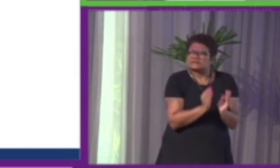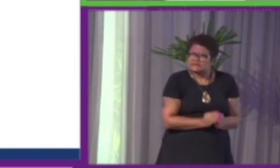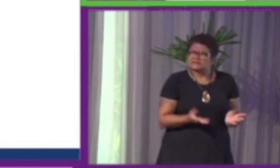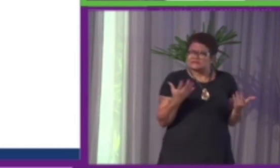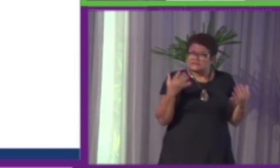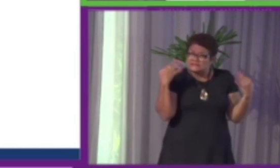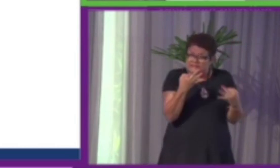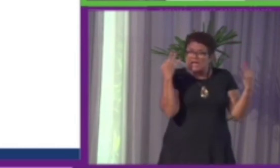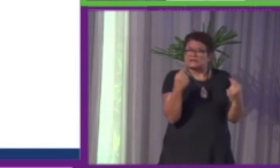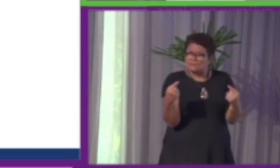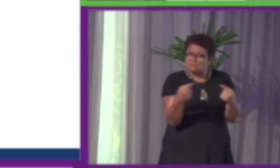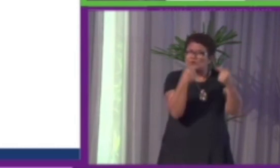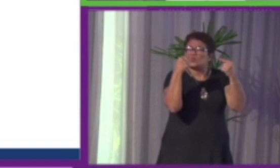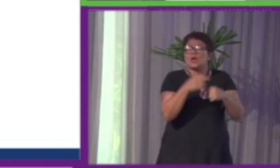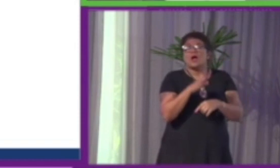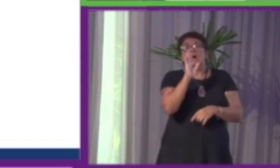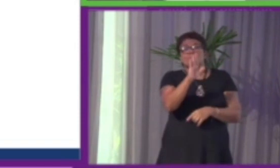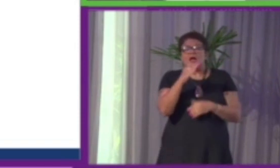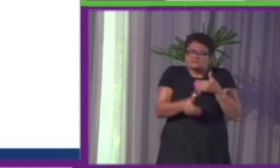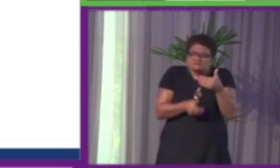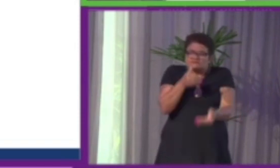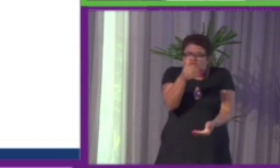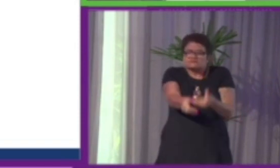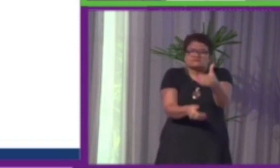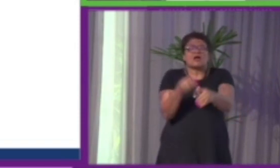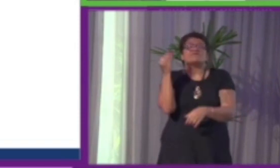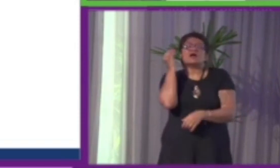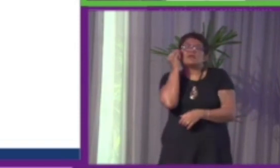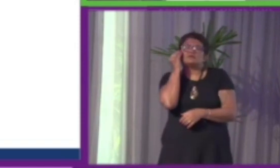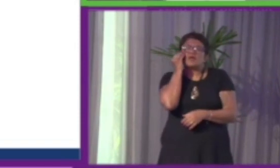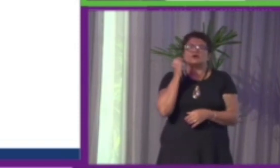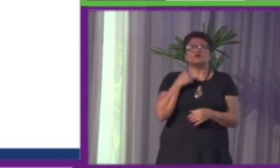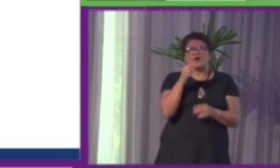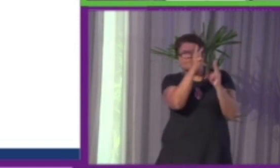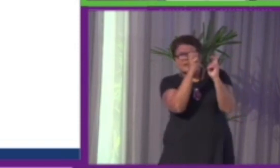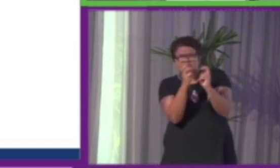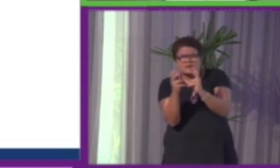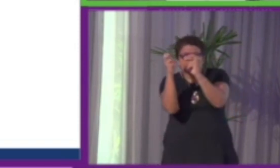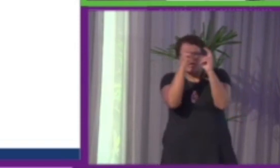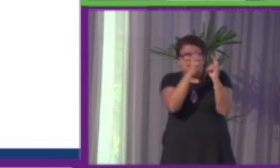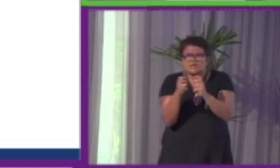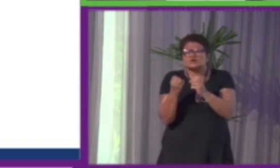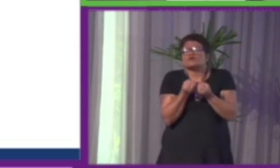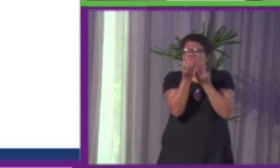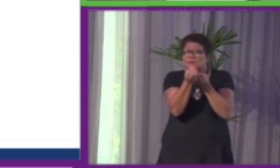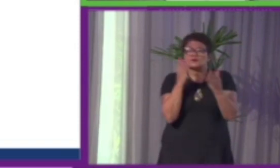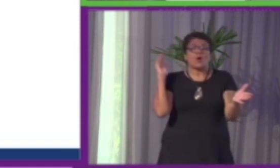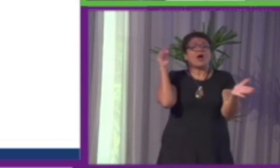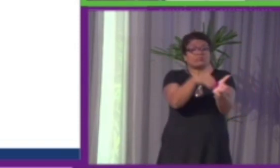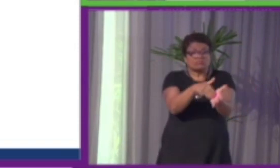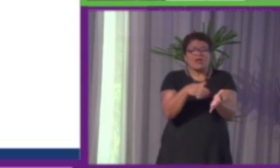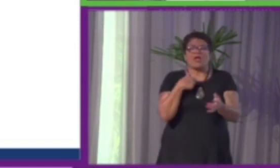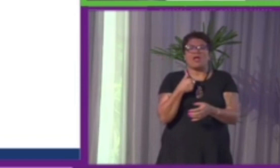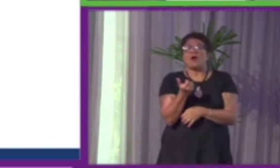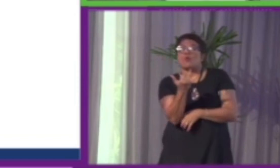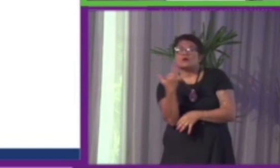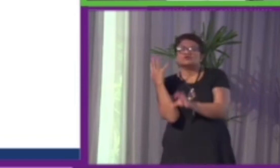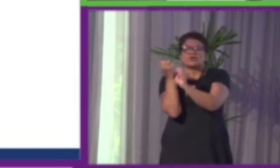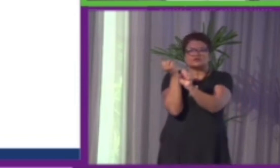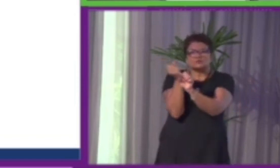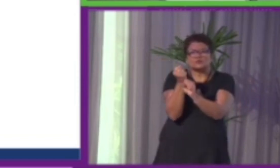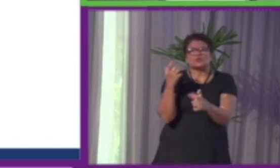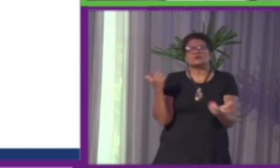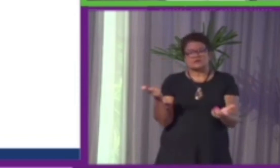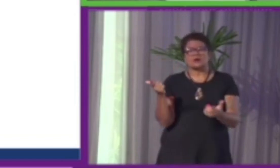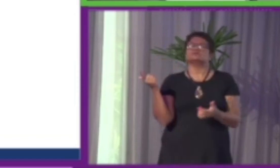gente vai tentando e vai reolhando aquelas informações até chegar num valor que seja realmente confiável daquilo que a gente